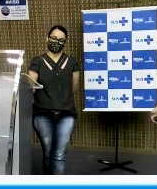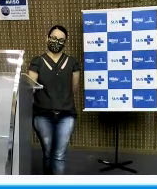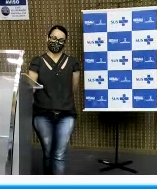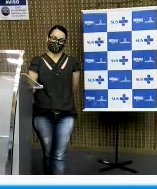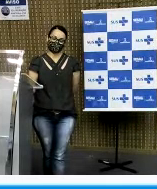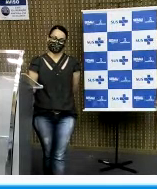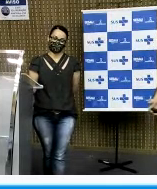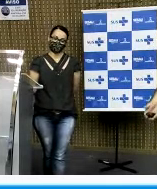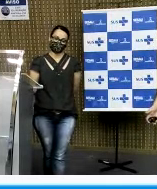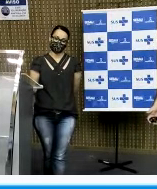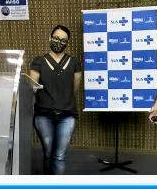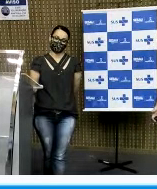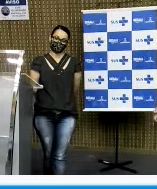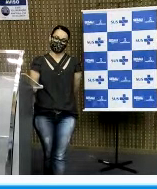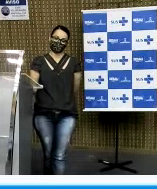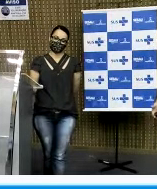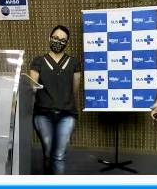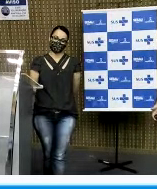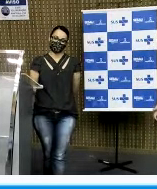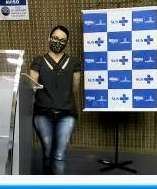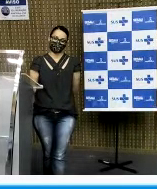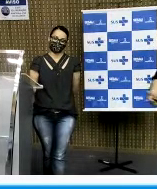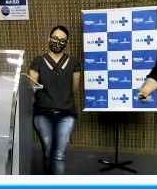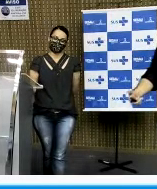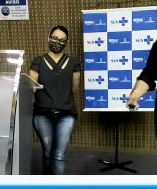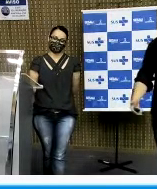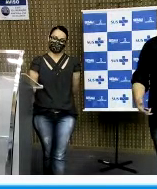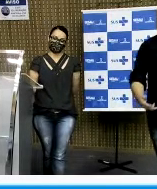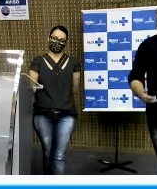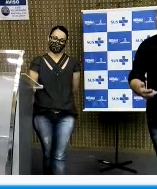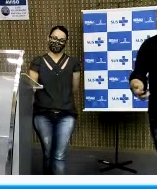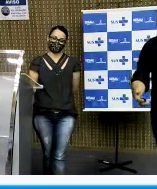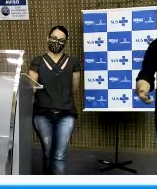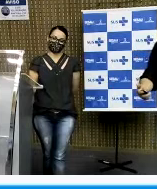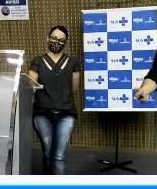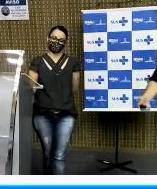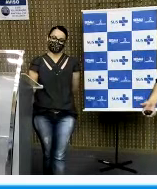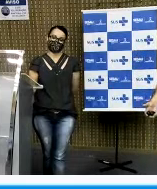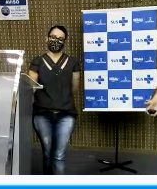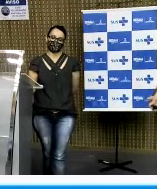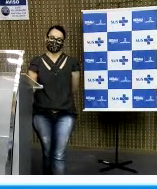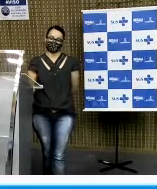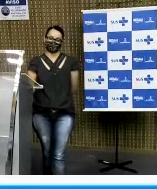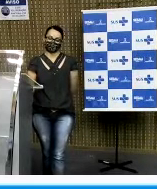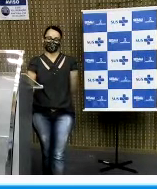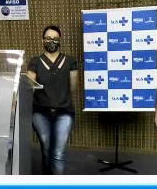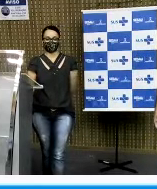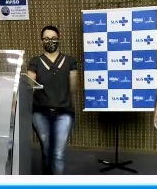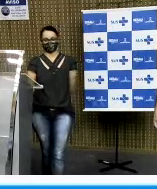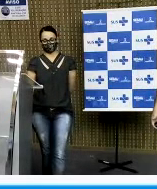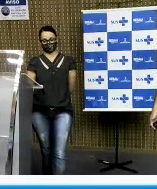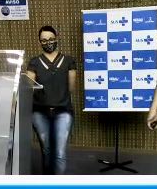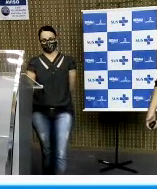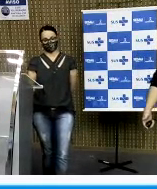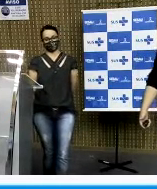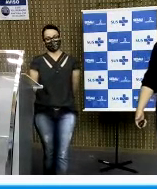que engloba a imagem toda de abdômen, transvaginal, obstétrica, seguida do eletrocardiograma,